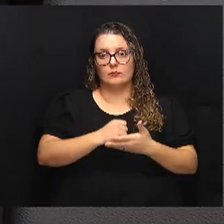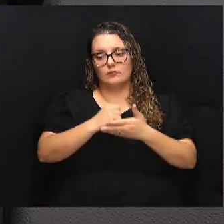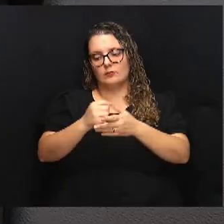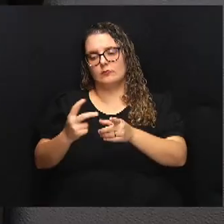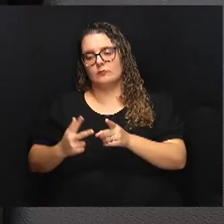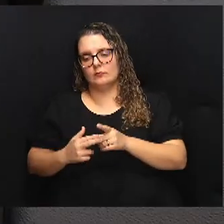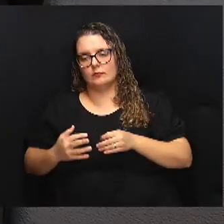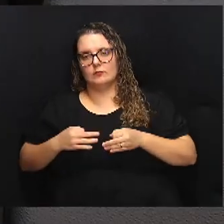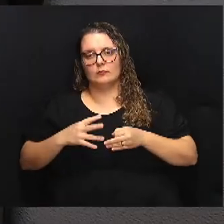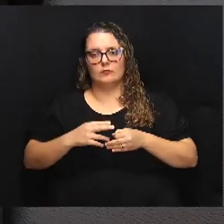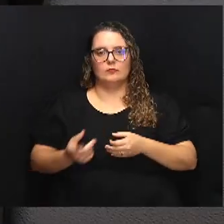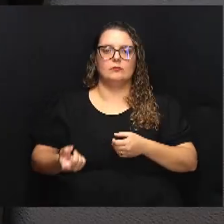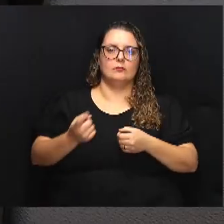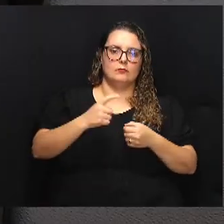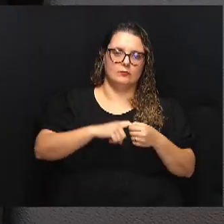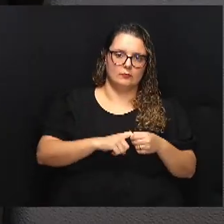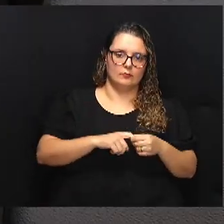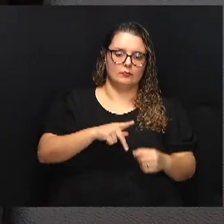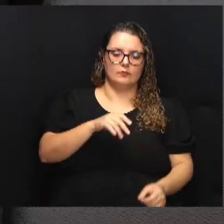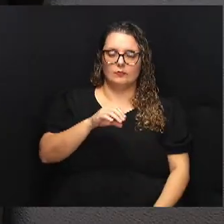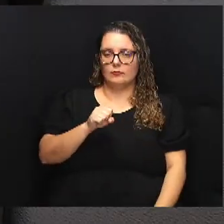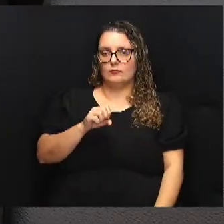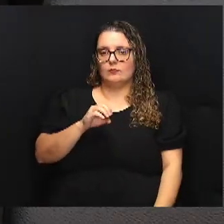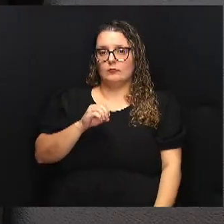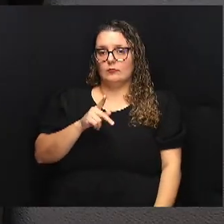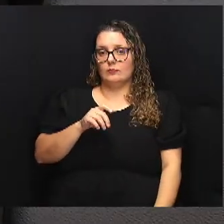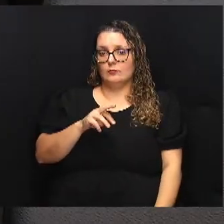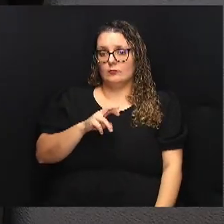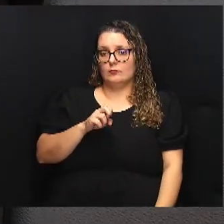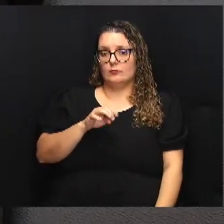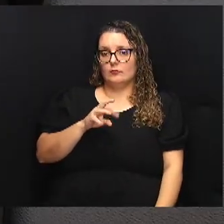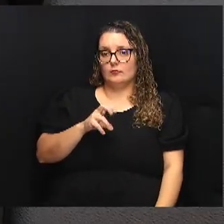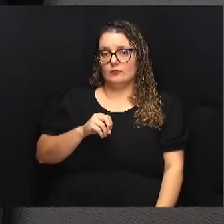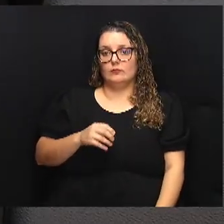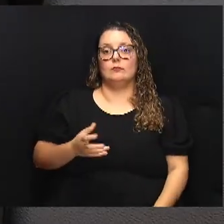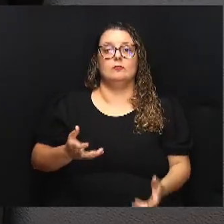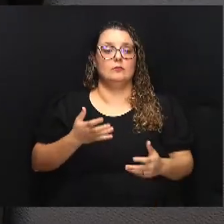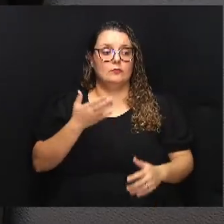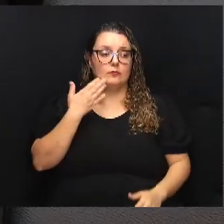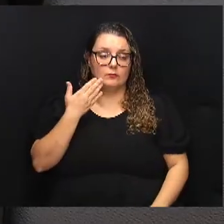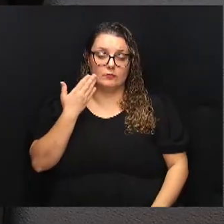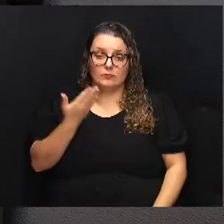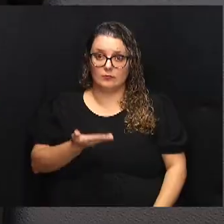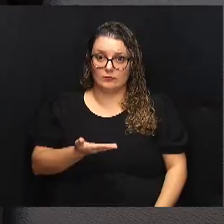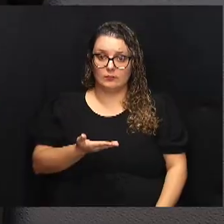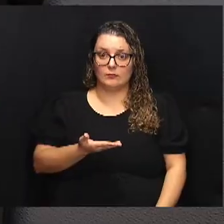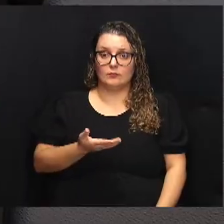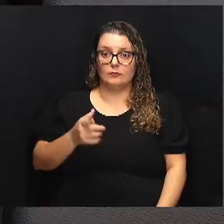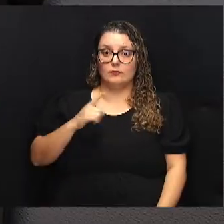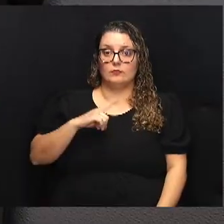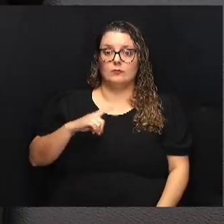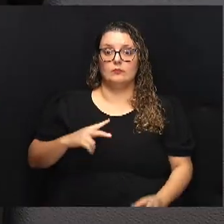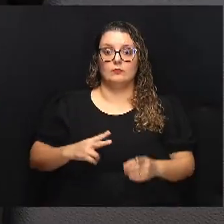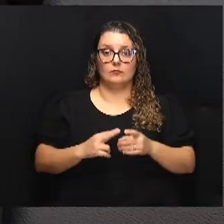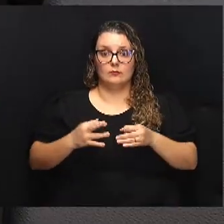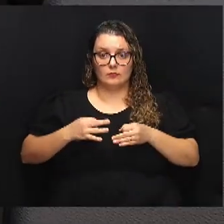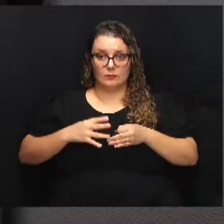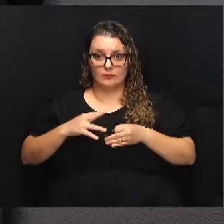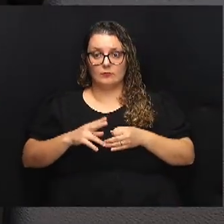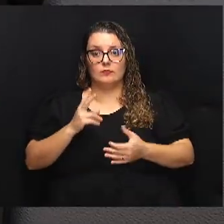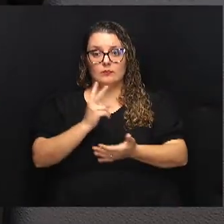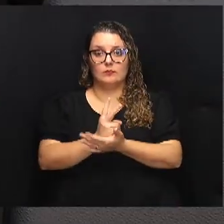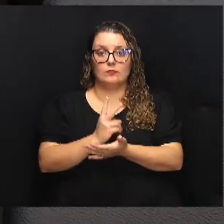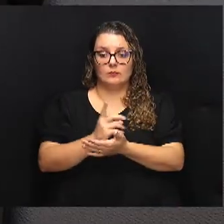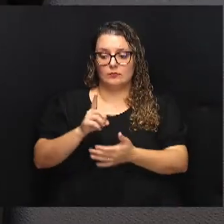depois que castrar tem que fazer o pós-operatório. Então a gente queria facilitar para elas, olha, vai ter castração contínua sempre lá no